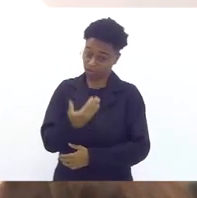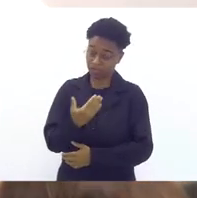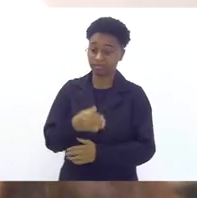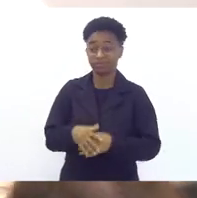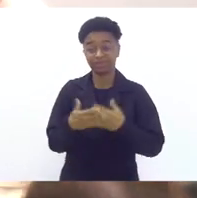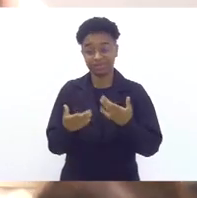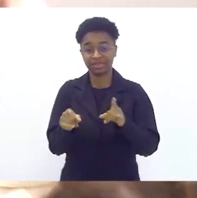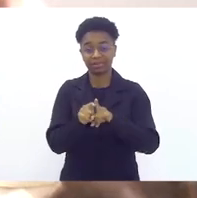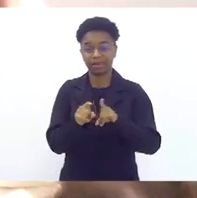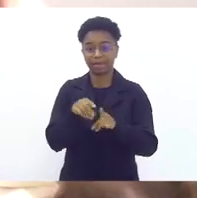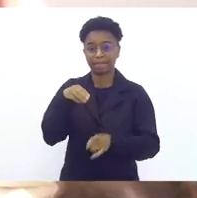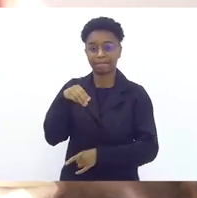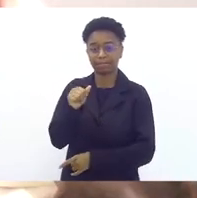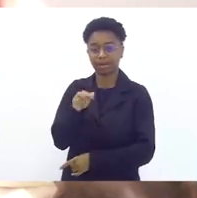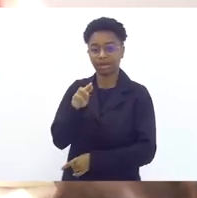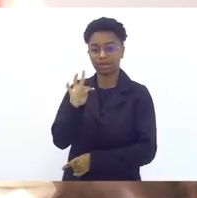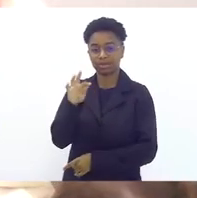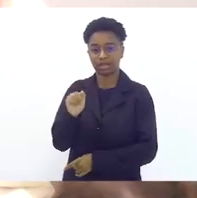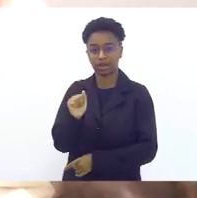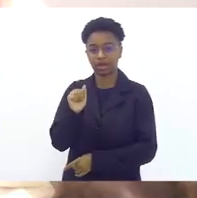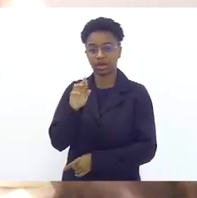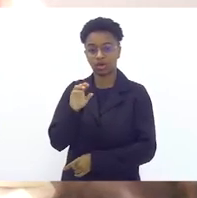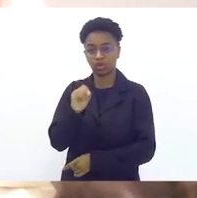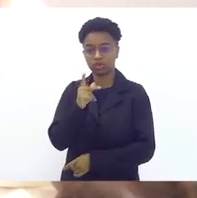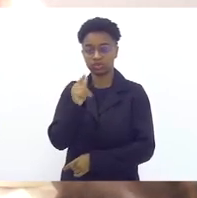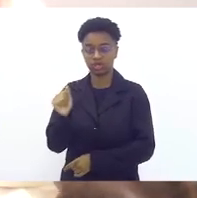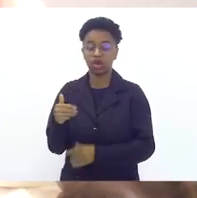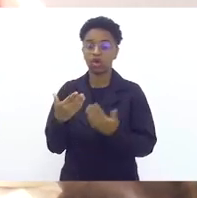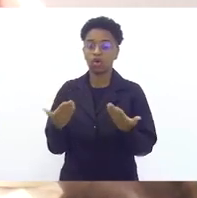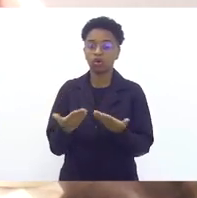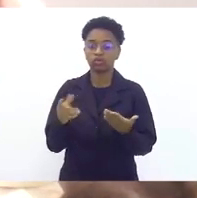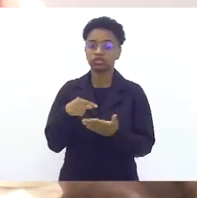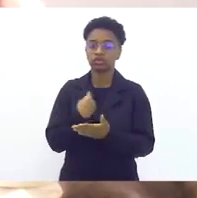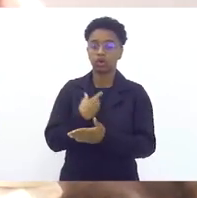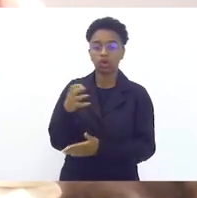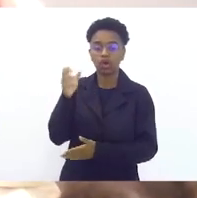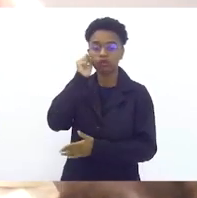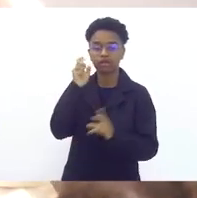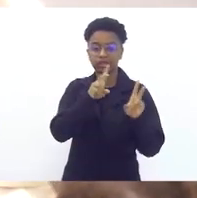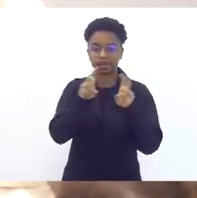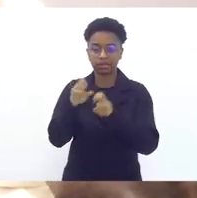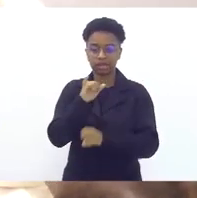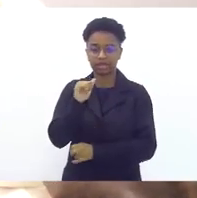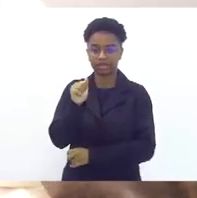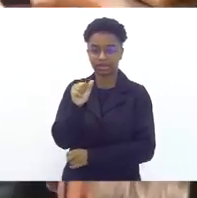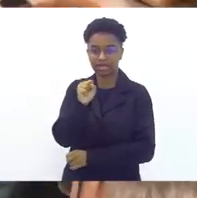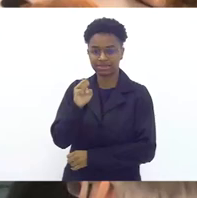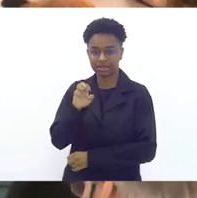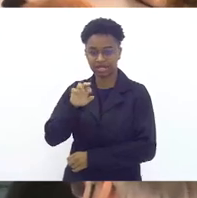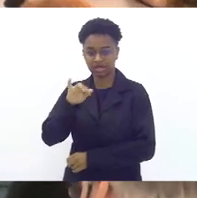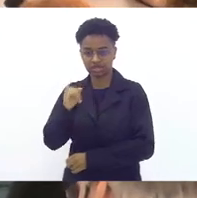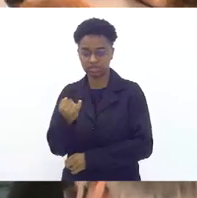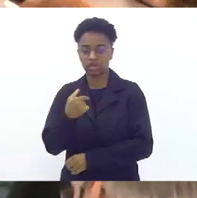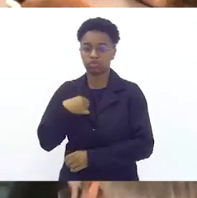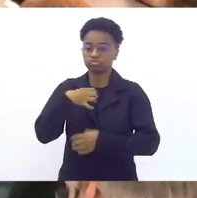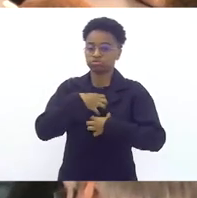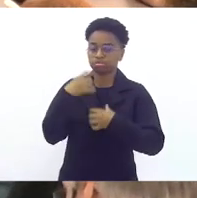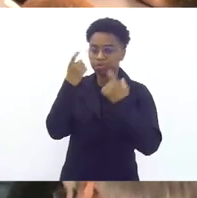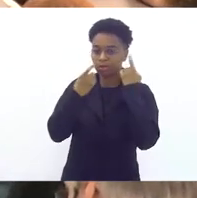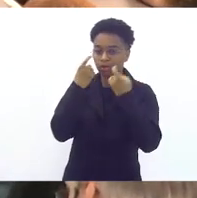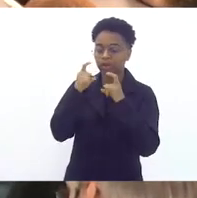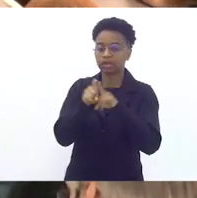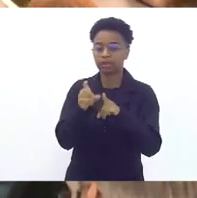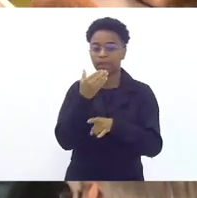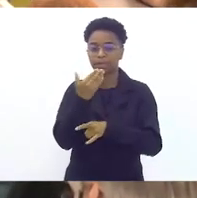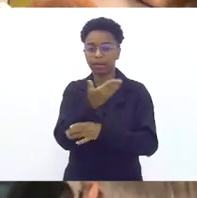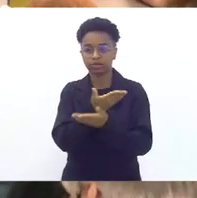Marta Rocha. Olha, quando a gente escuta falar das questões do IASERJ, eu fico muito preocupada. E peço já de pronto aos